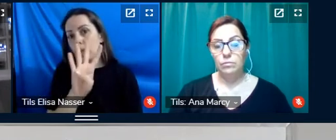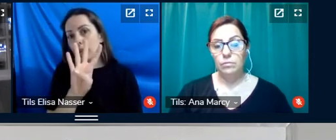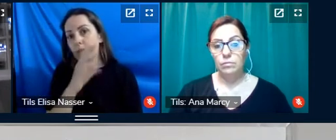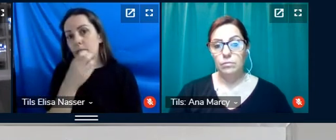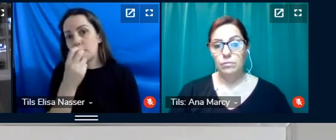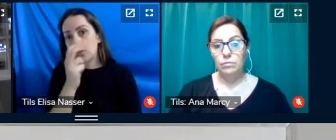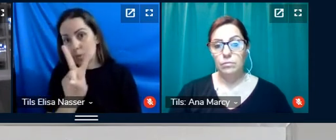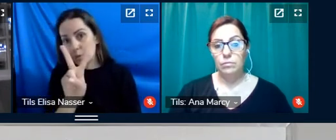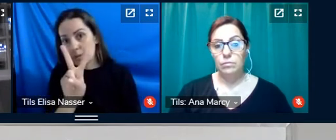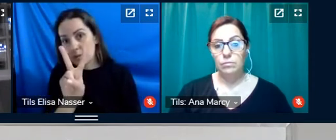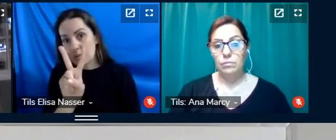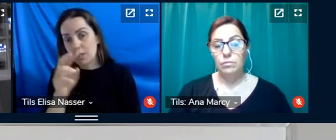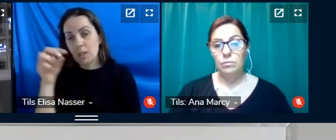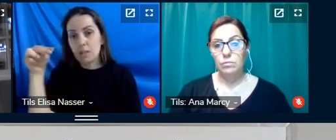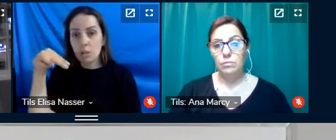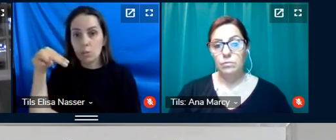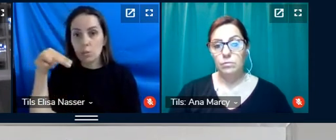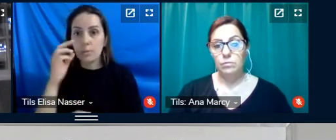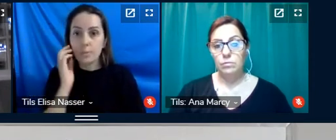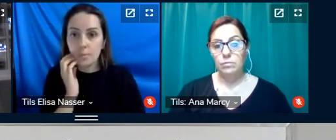642 Newton.